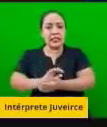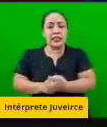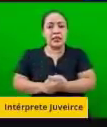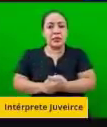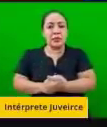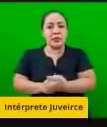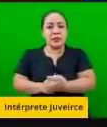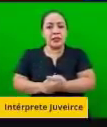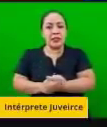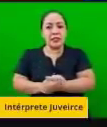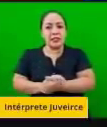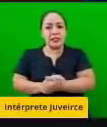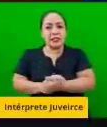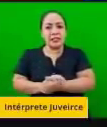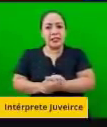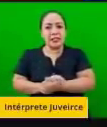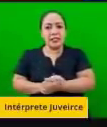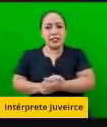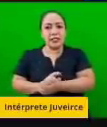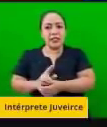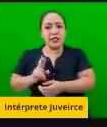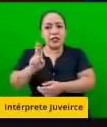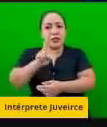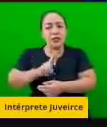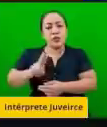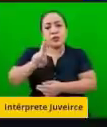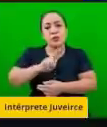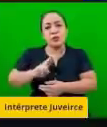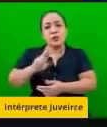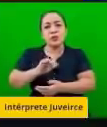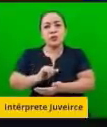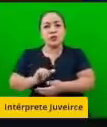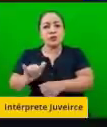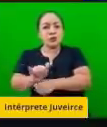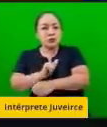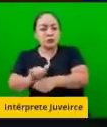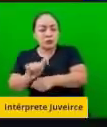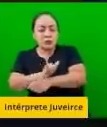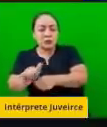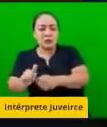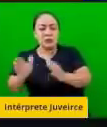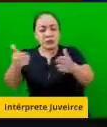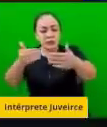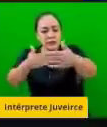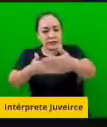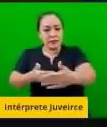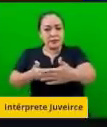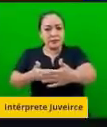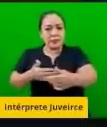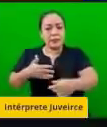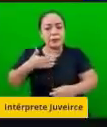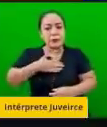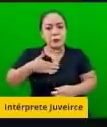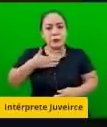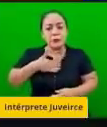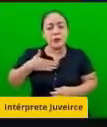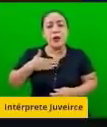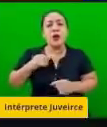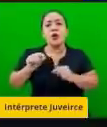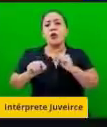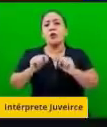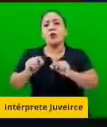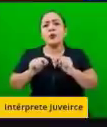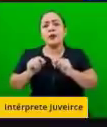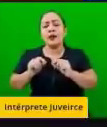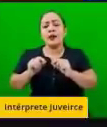sobre o uso de documentos históricos em sala de aula, eu gostaria de trazer algumas especificidades